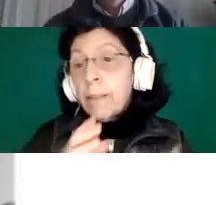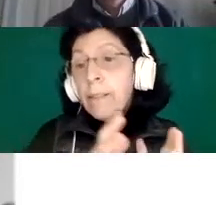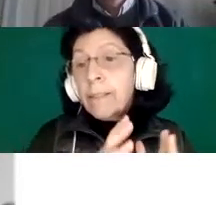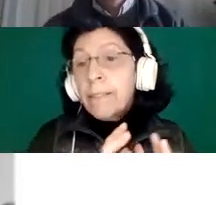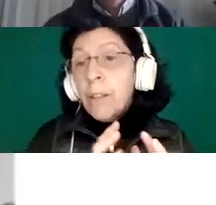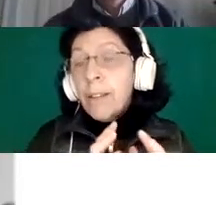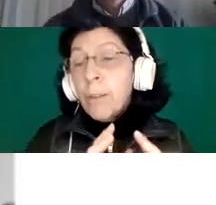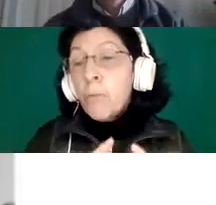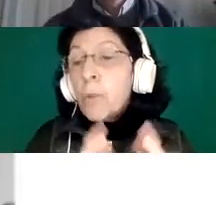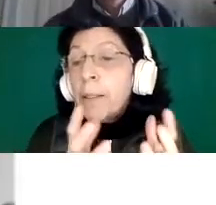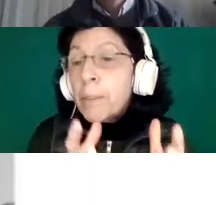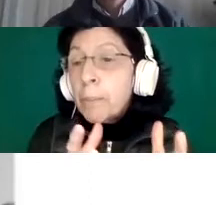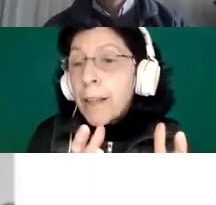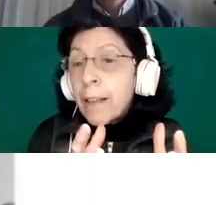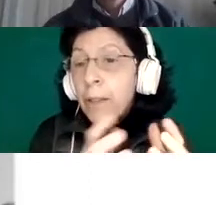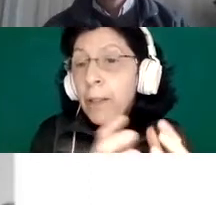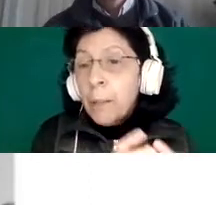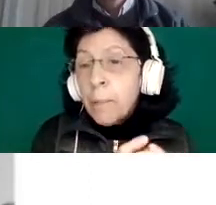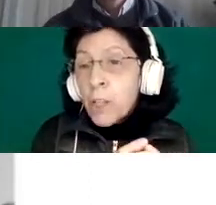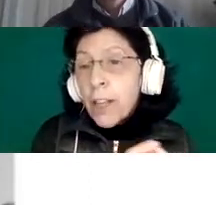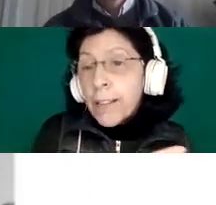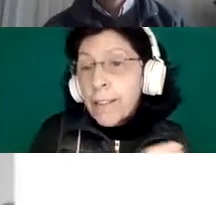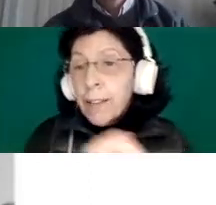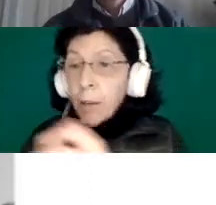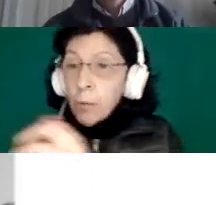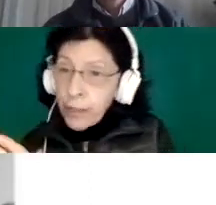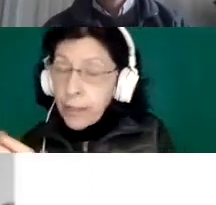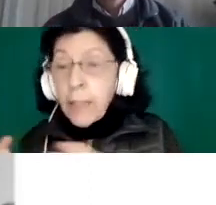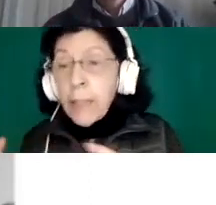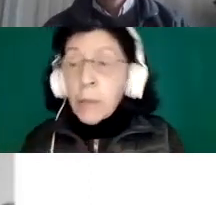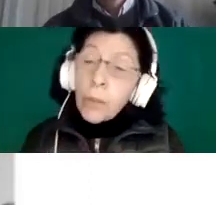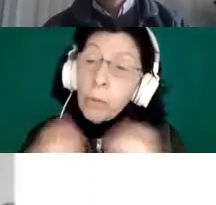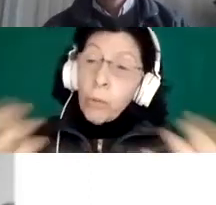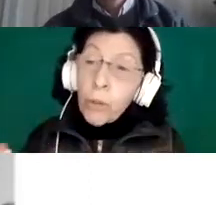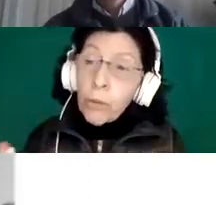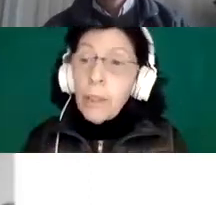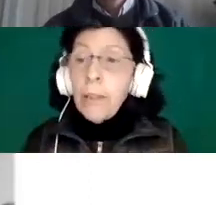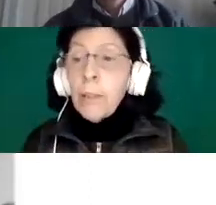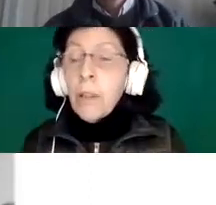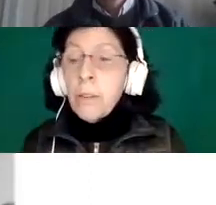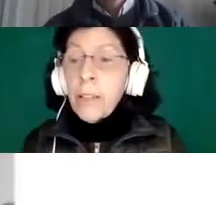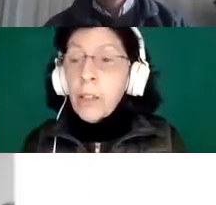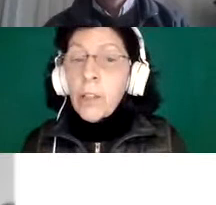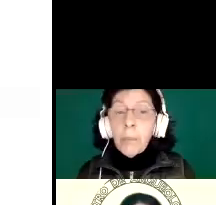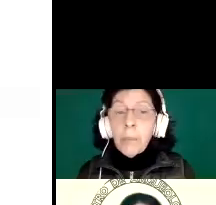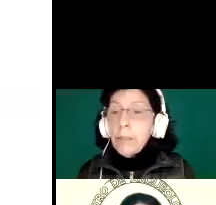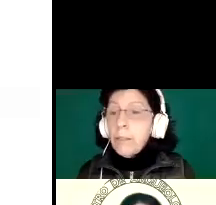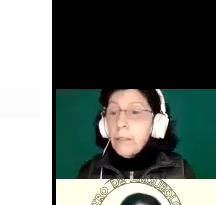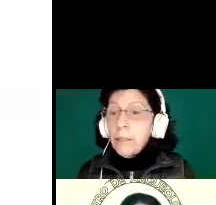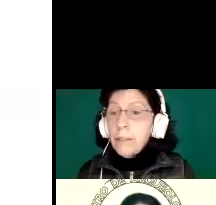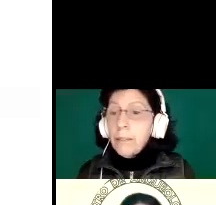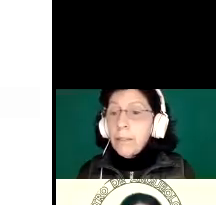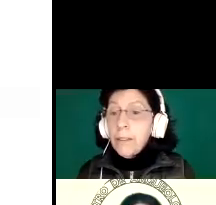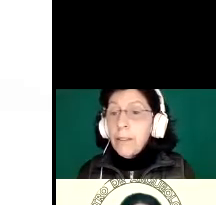era o conhecimento desse passado para chegar a um fim. Portanto, e tudo isto para nós era extremamente